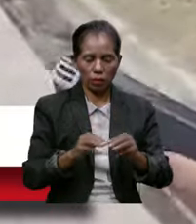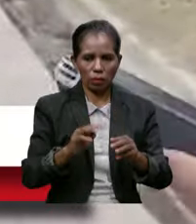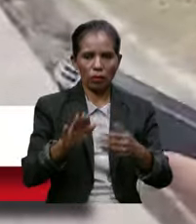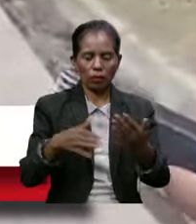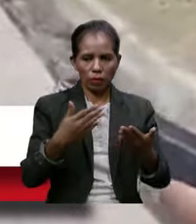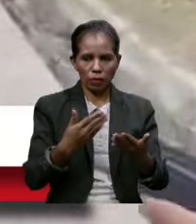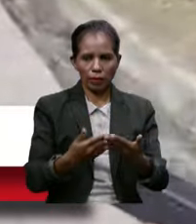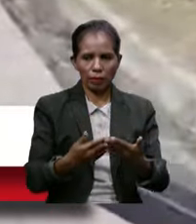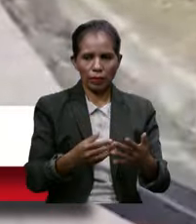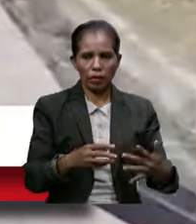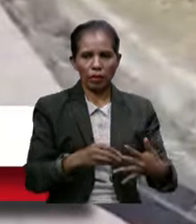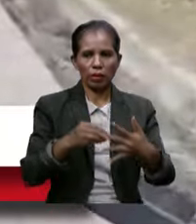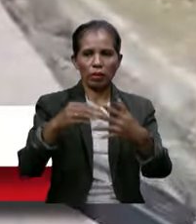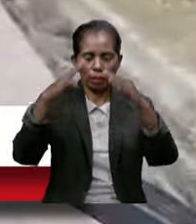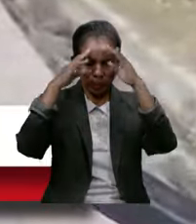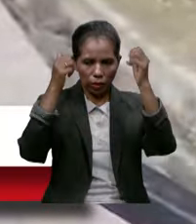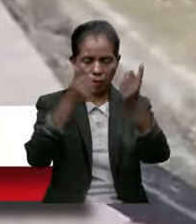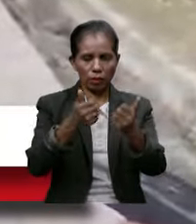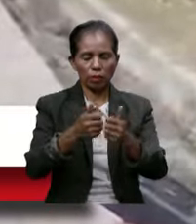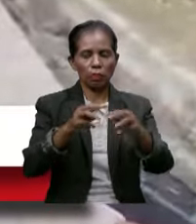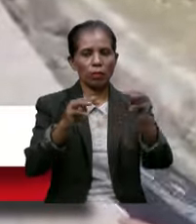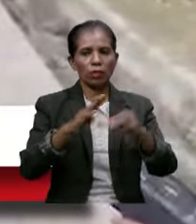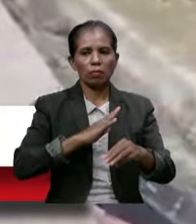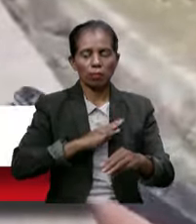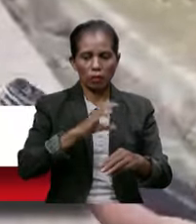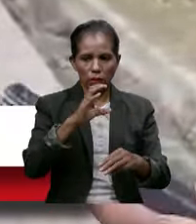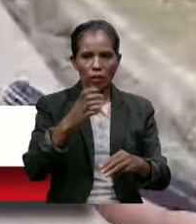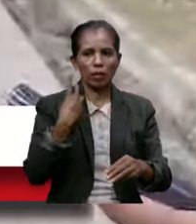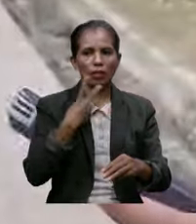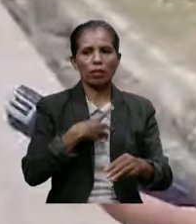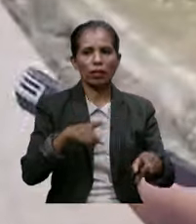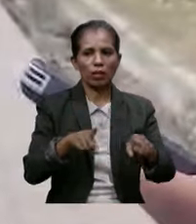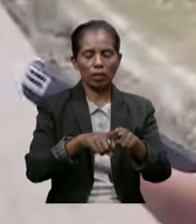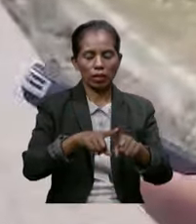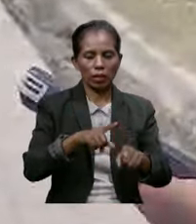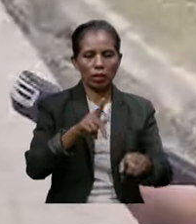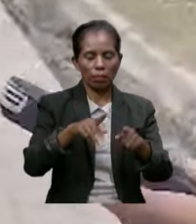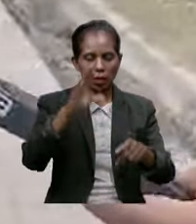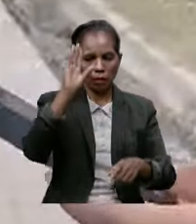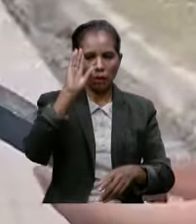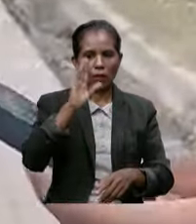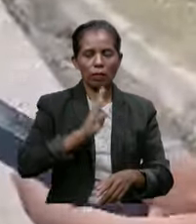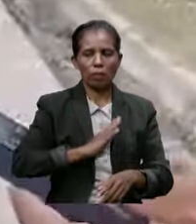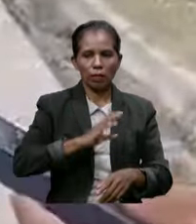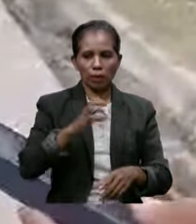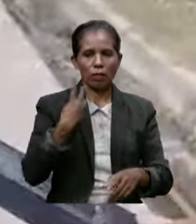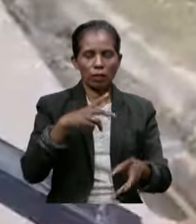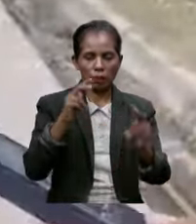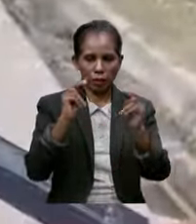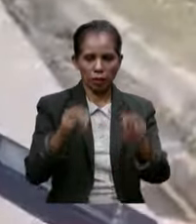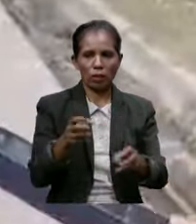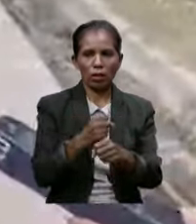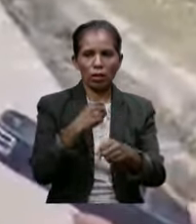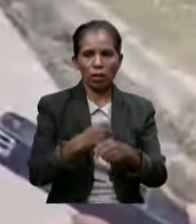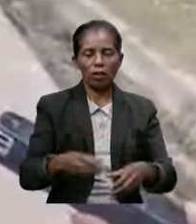e Júlio apresenta a autoridade municipal Cau e Itanudar Bocau Wang que precisa halo